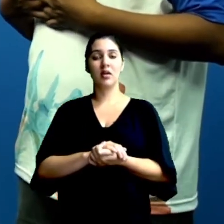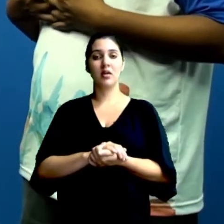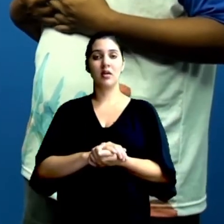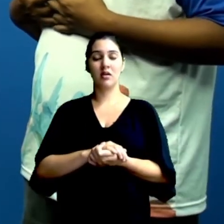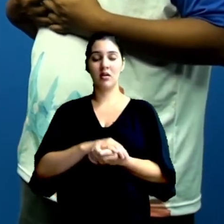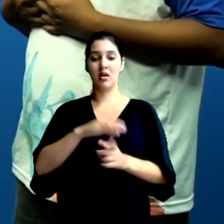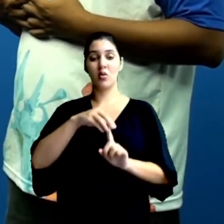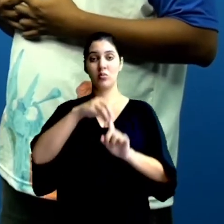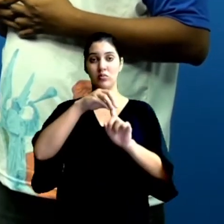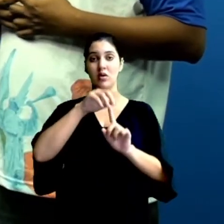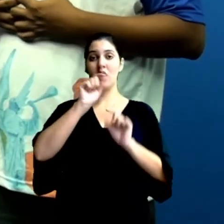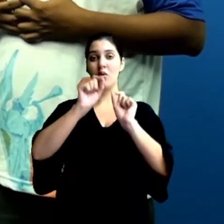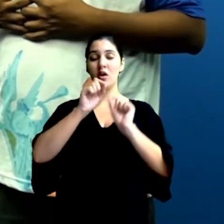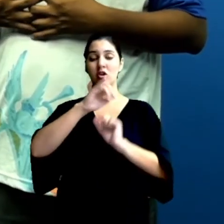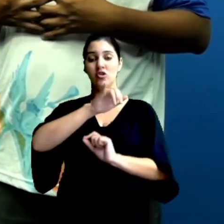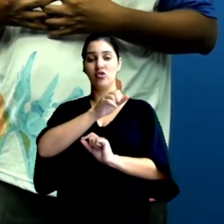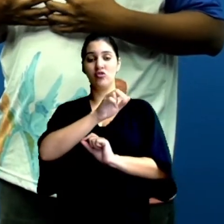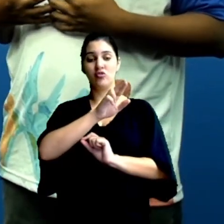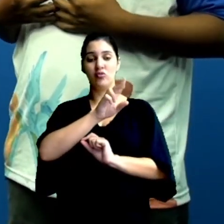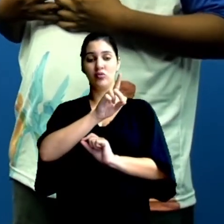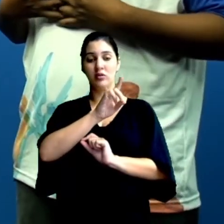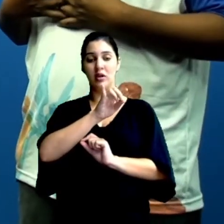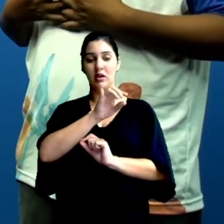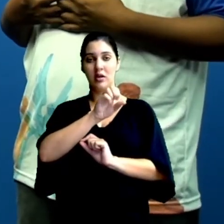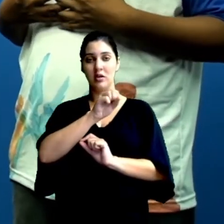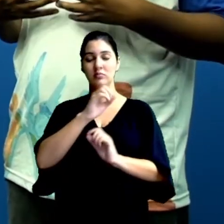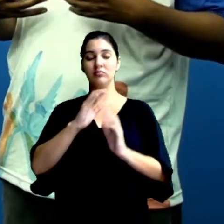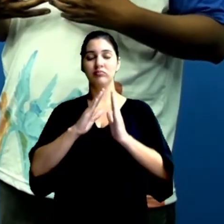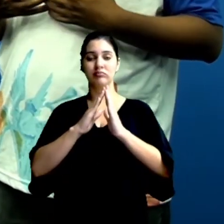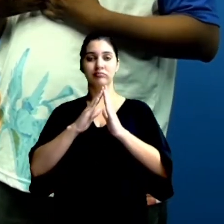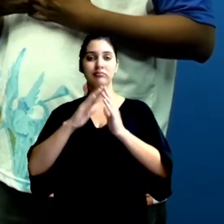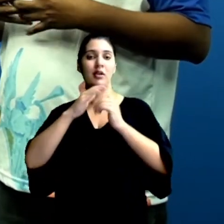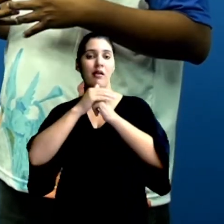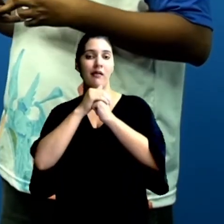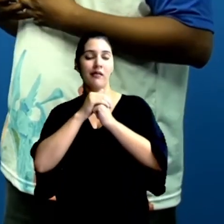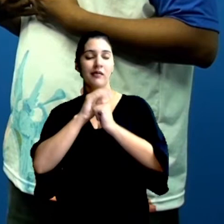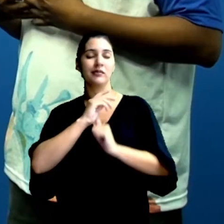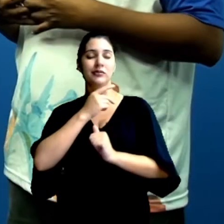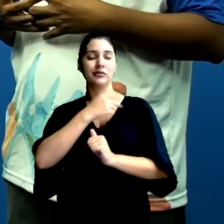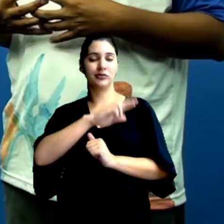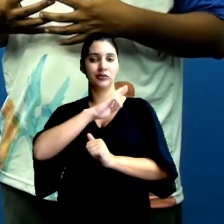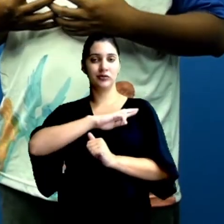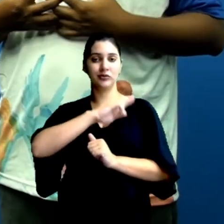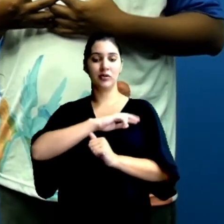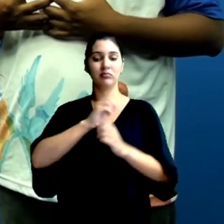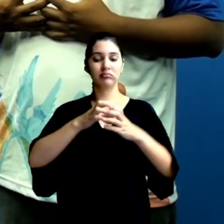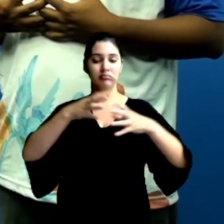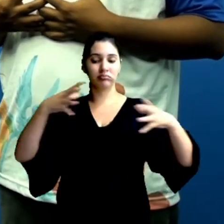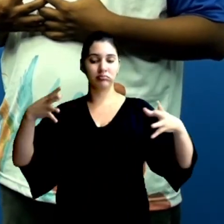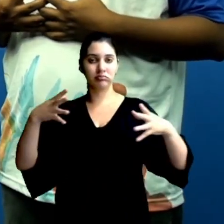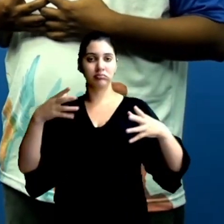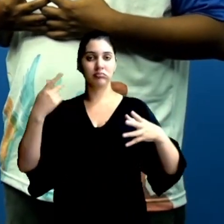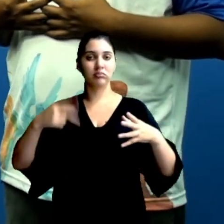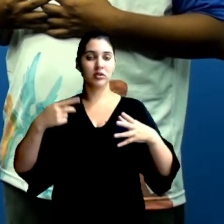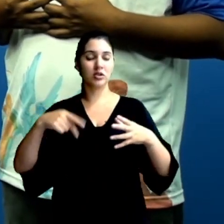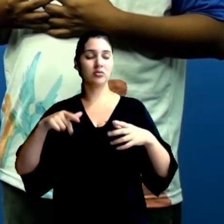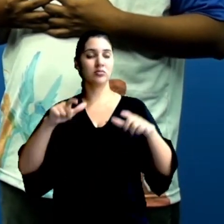questão do judaísmo e do islamismo, né? E o mundo árabe assim, é bastante extenso aí nessa região